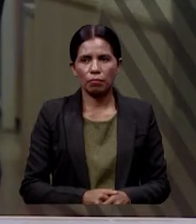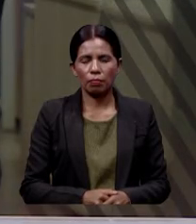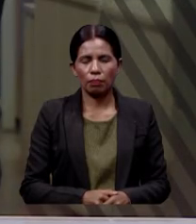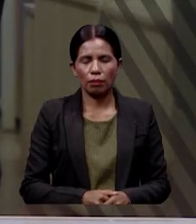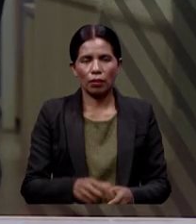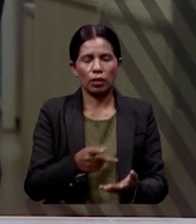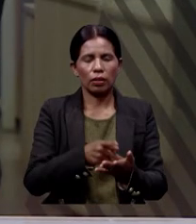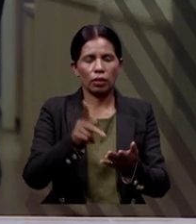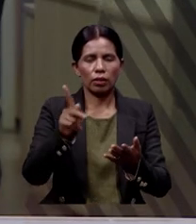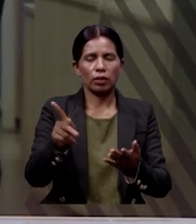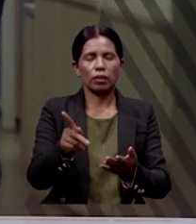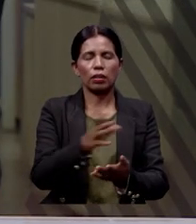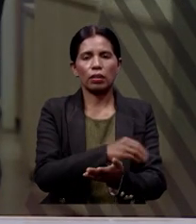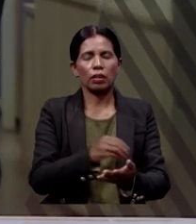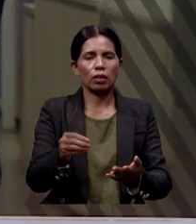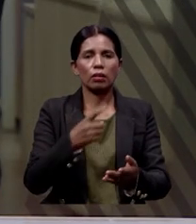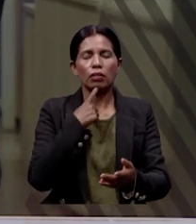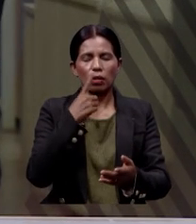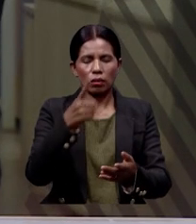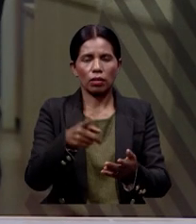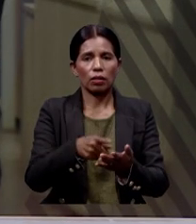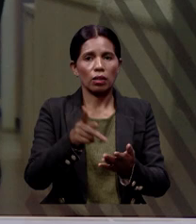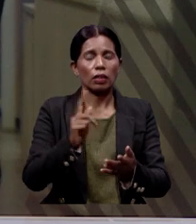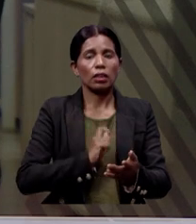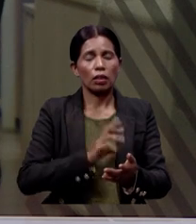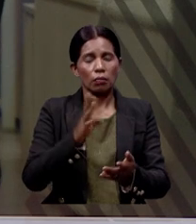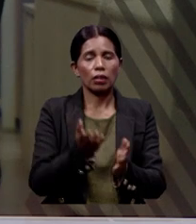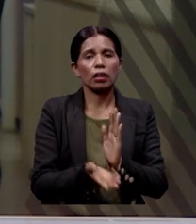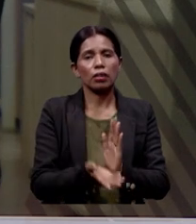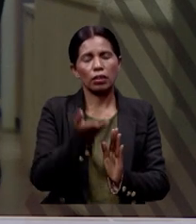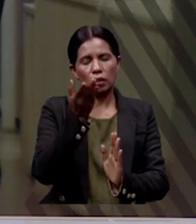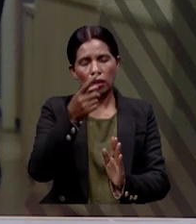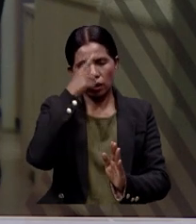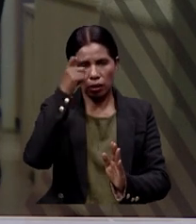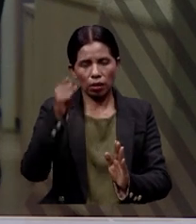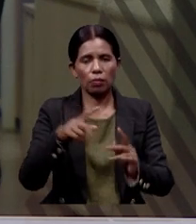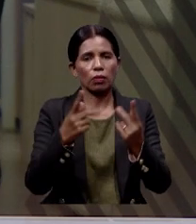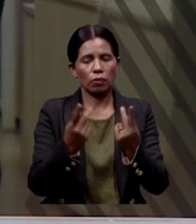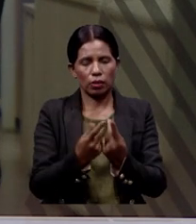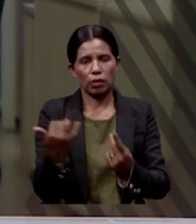taxa de aporte de Tibersaia baseada no acordo tarifário com o governo ou empresa gerente.